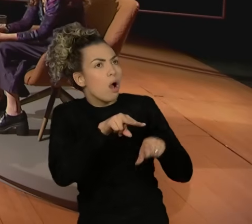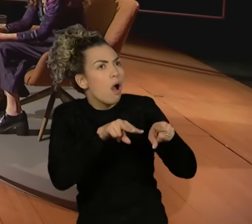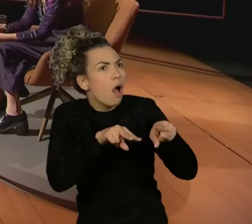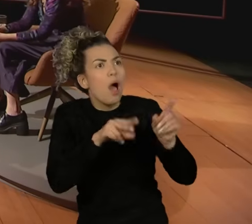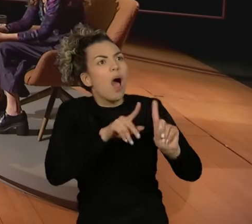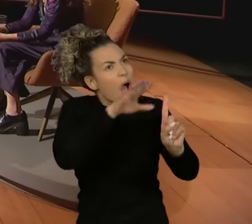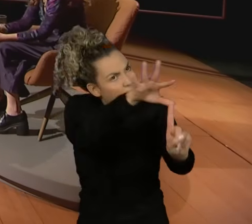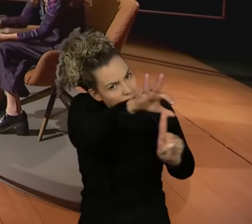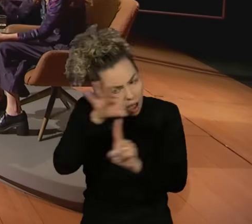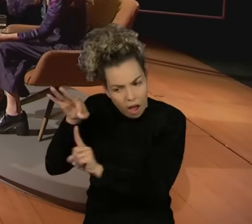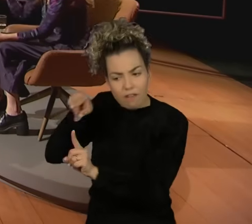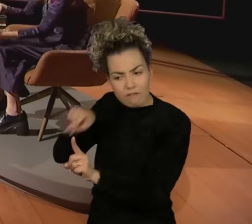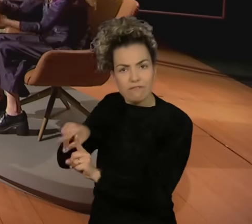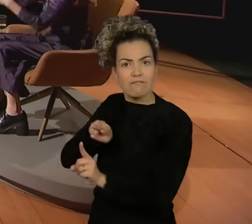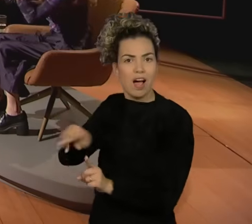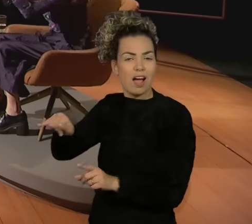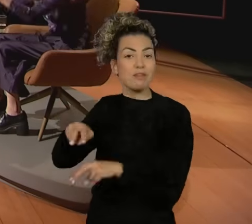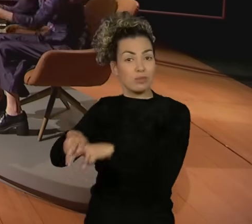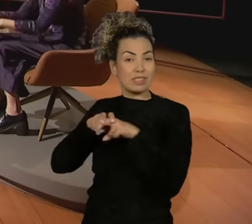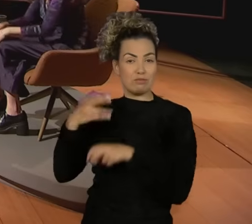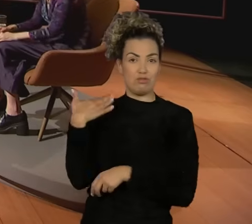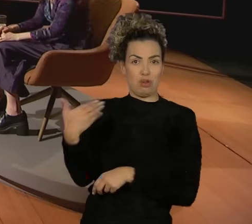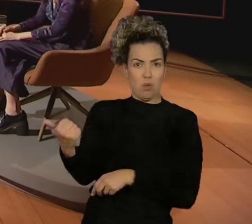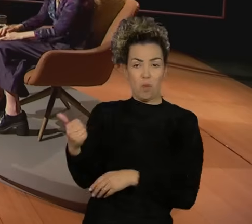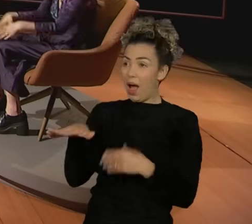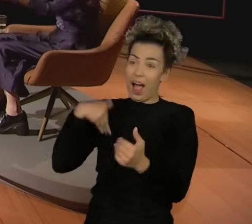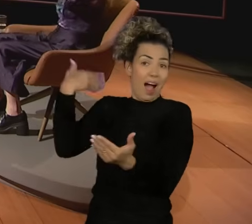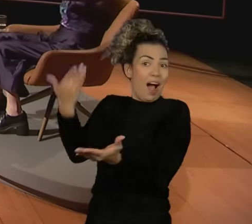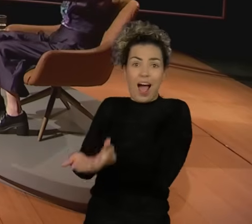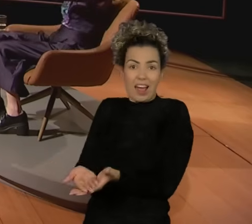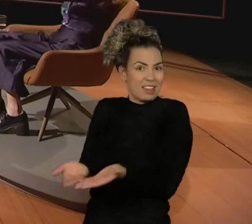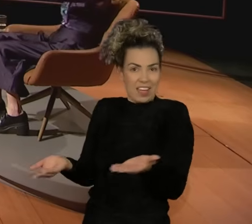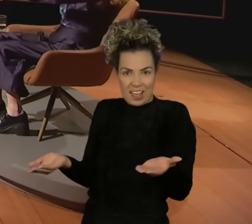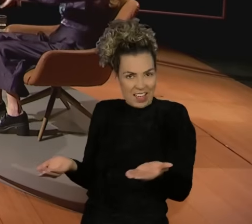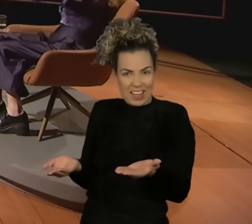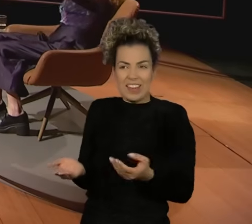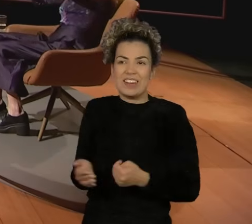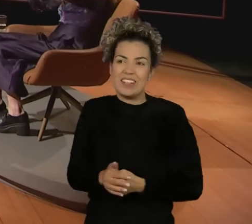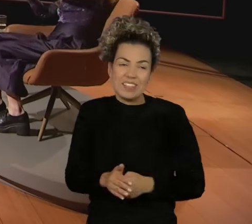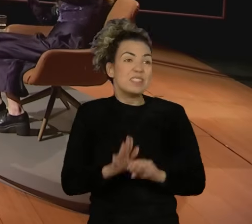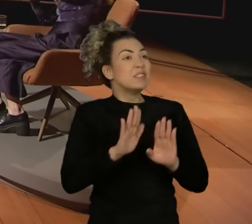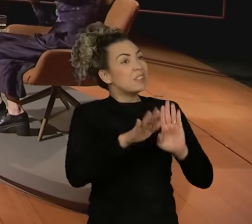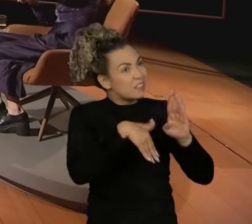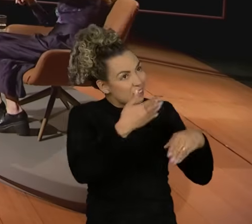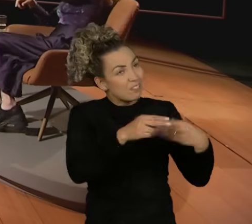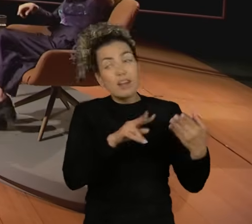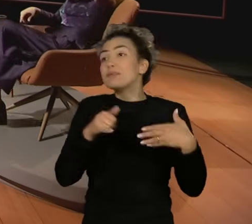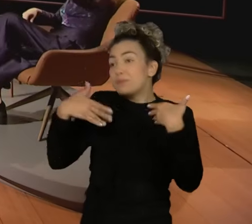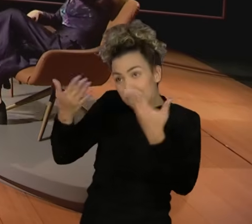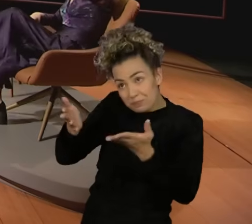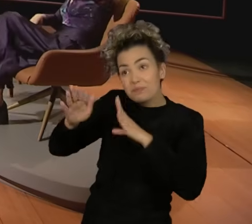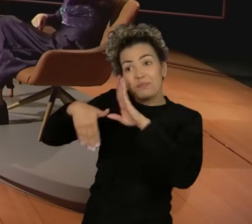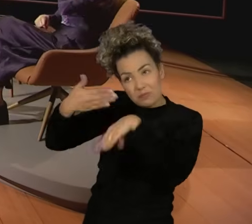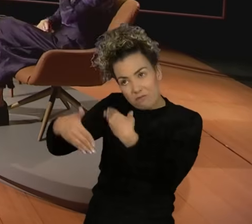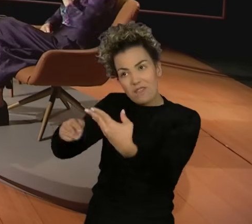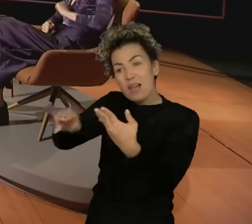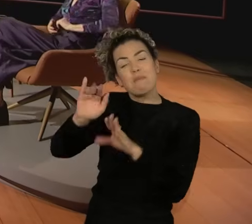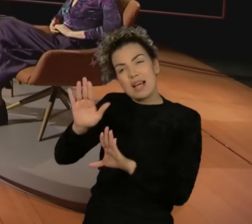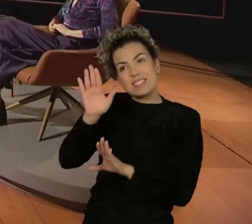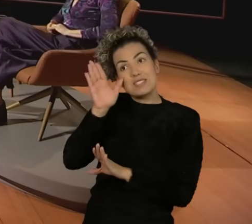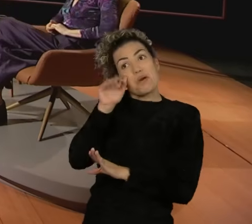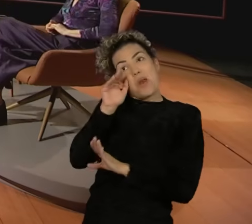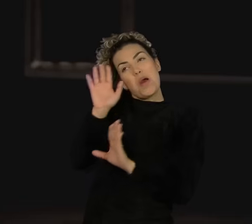ele me chamou para fazer o primeiro Rita, e estou fazendo a Rita até hoje. A gente vai chegar lá. A gente vai chegar lá, mas é uma